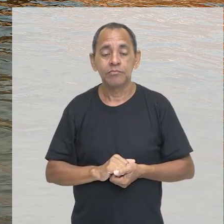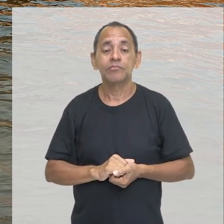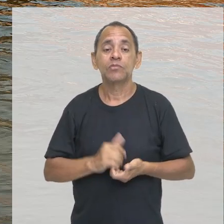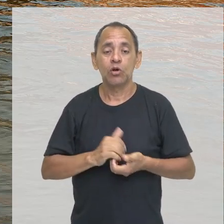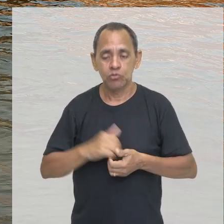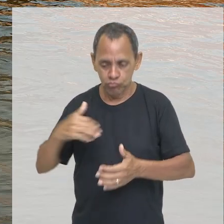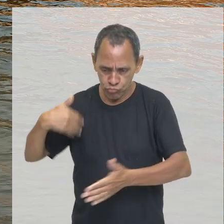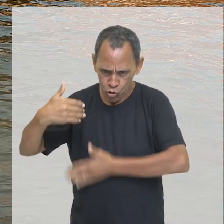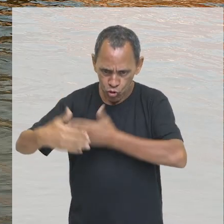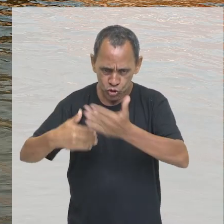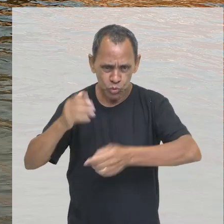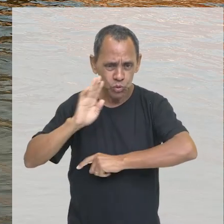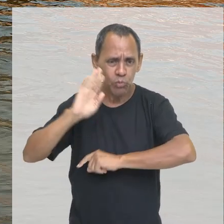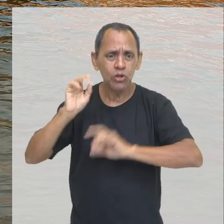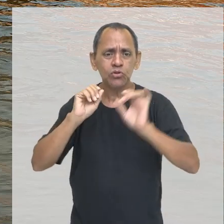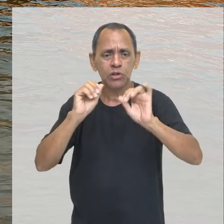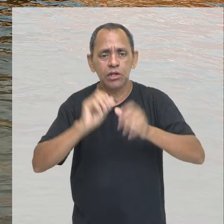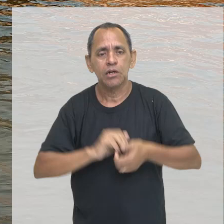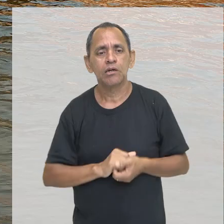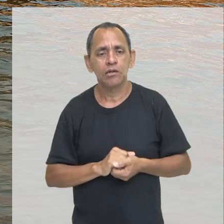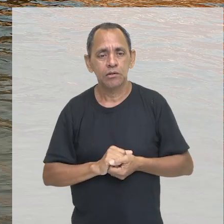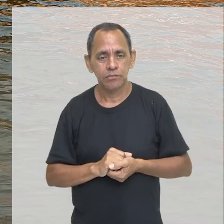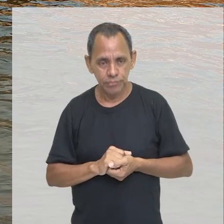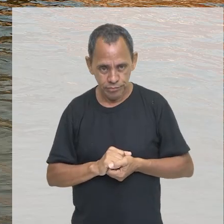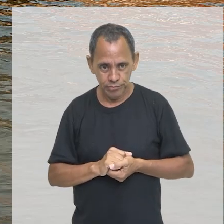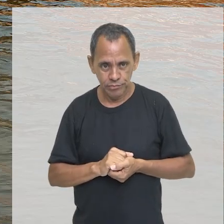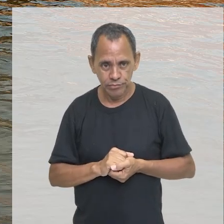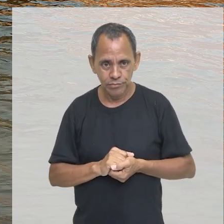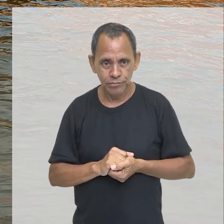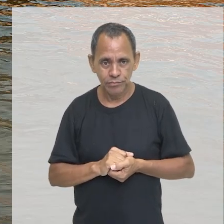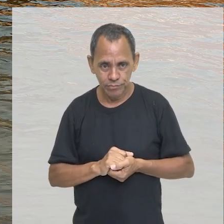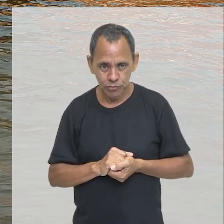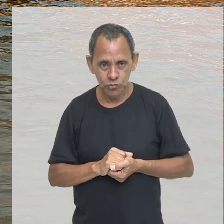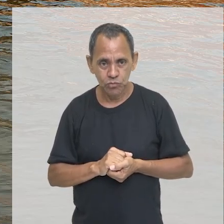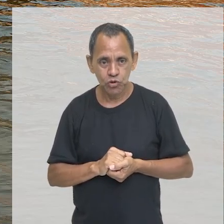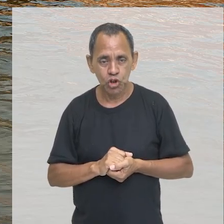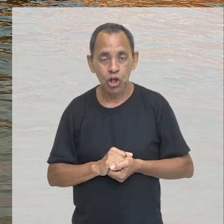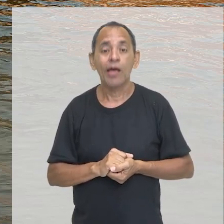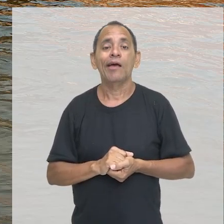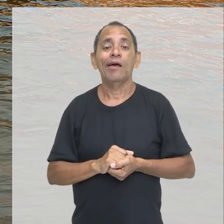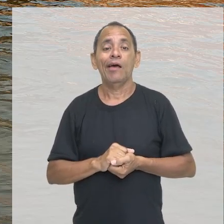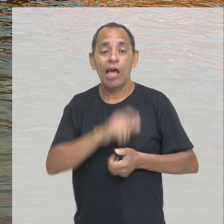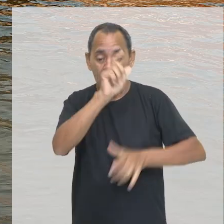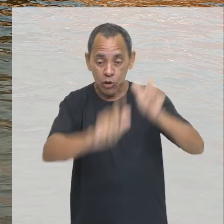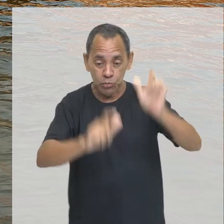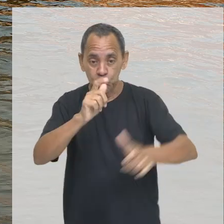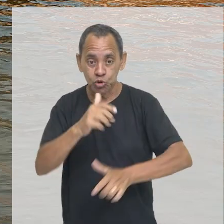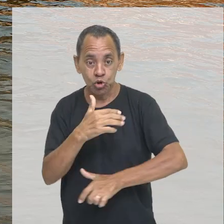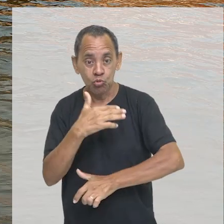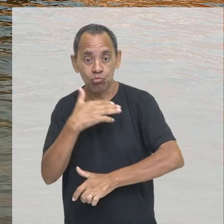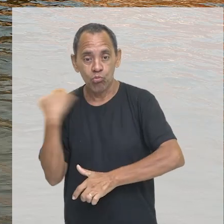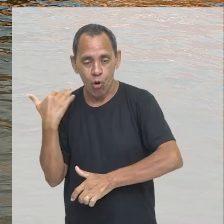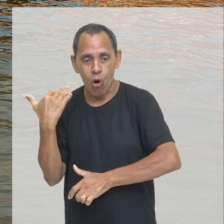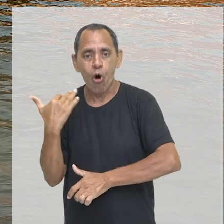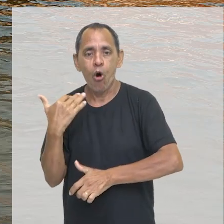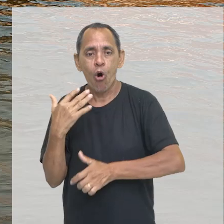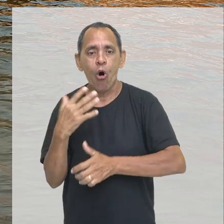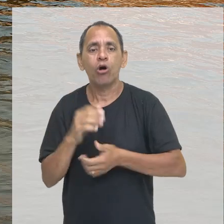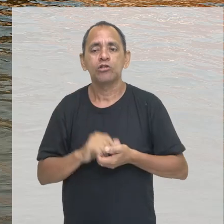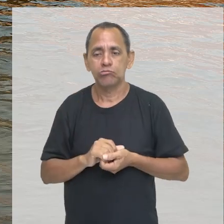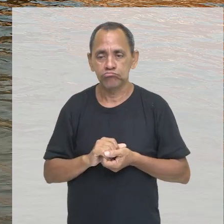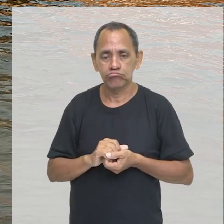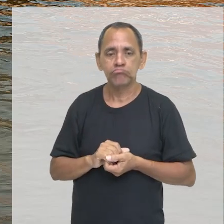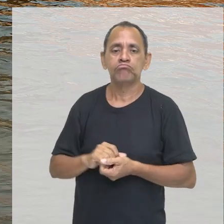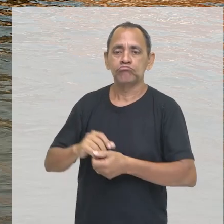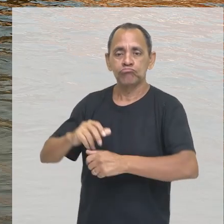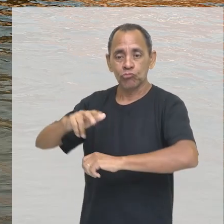principalmente, né, de levar o corpo das pessoas mortas, né, e jogar ao rio. Então, além